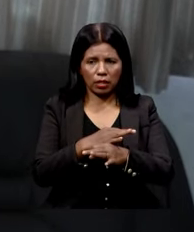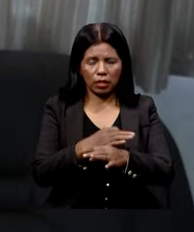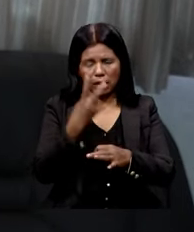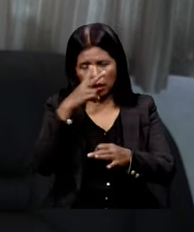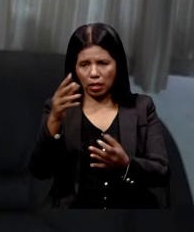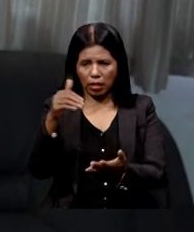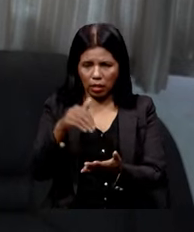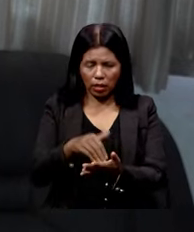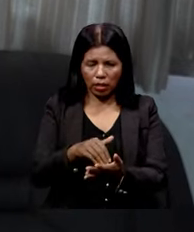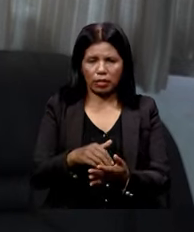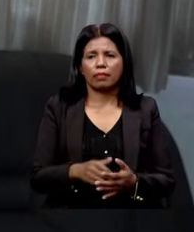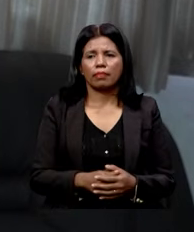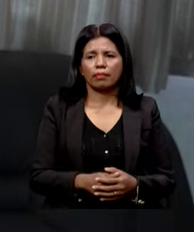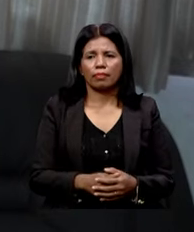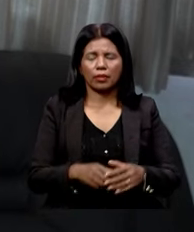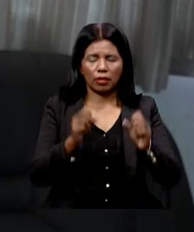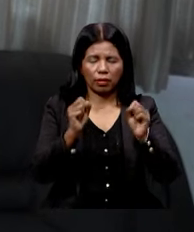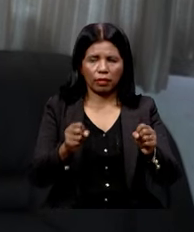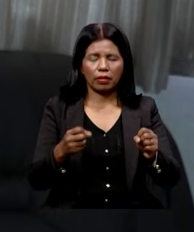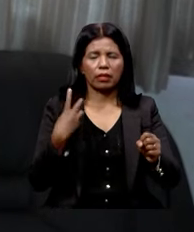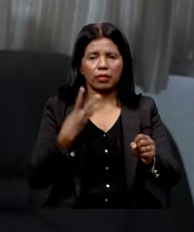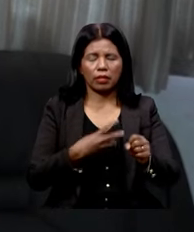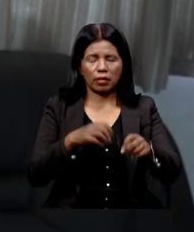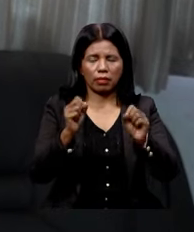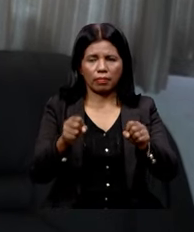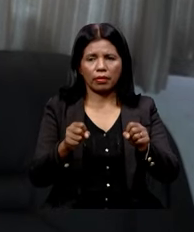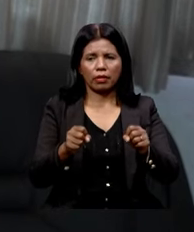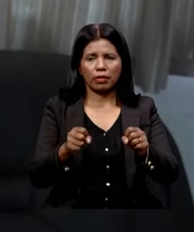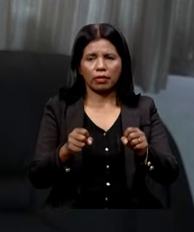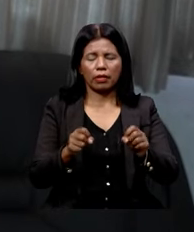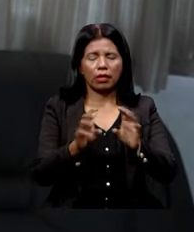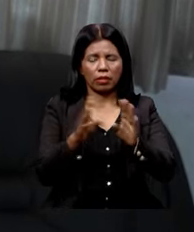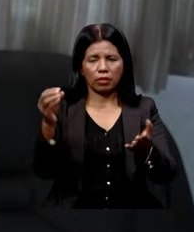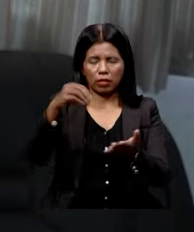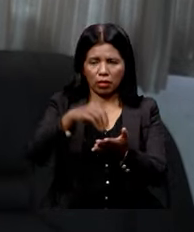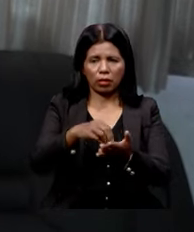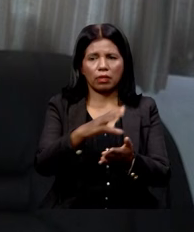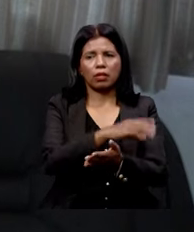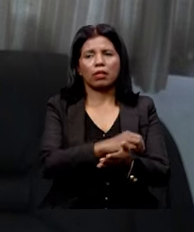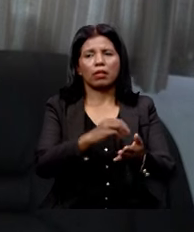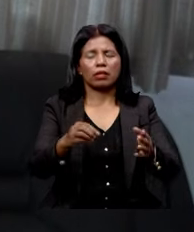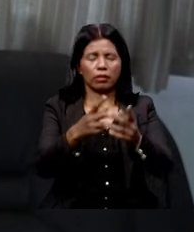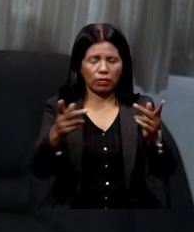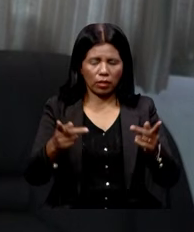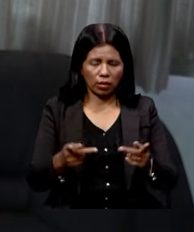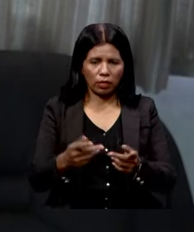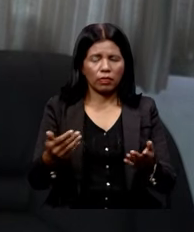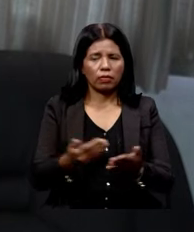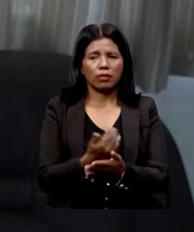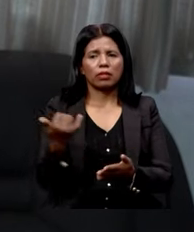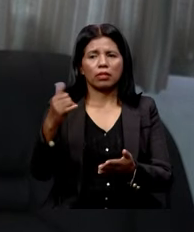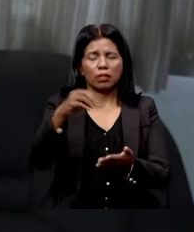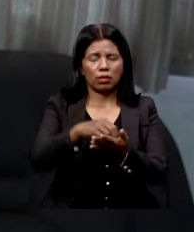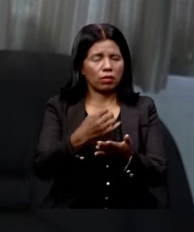revisão ba né atu ane para tu loca fila fale ba setor produtivo sira alocação ba